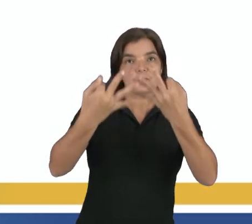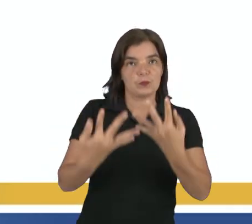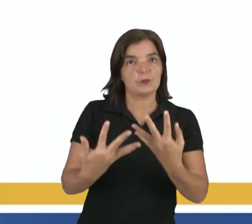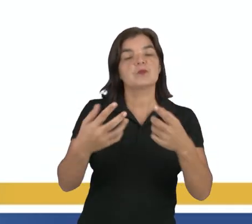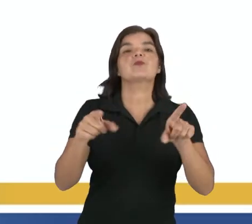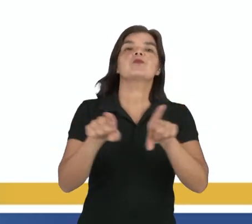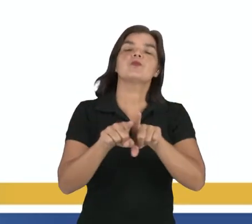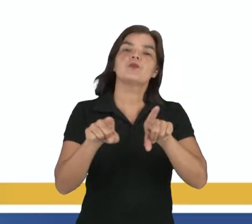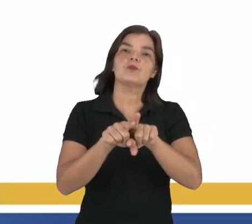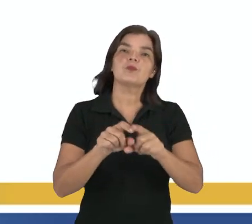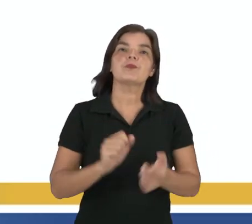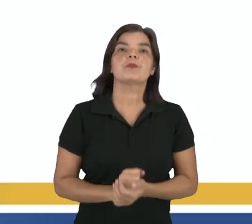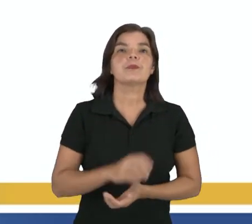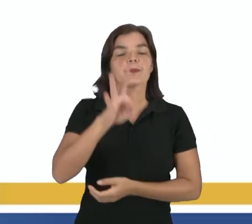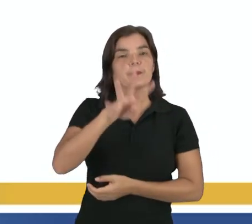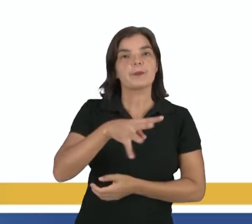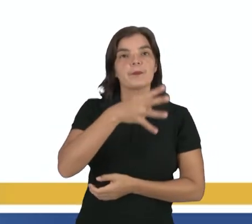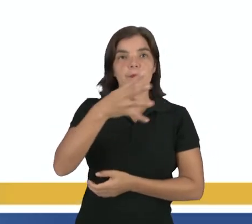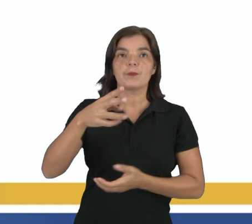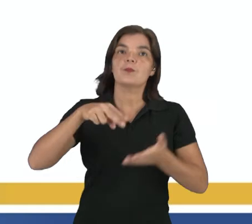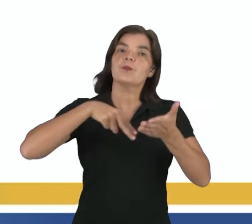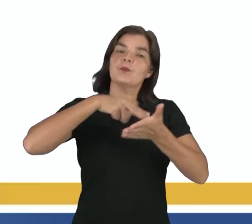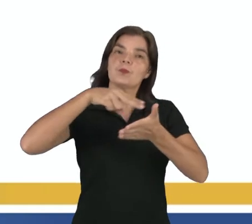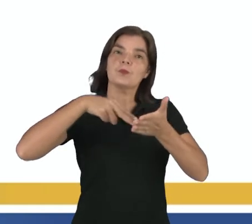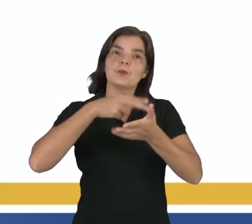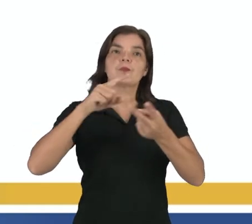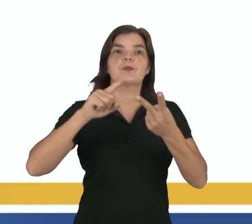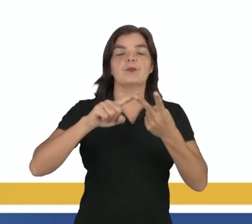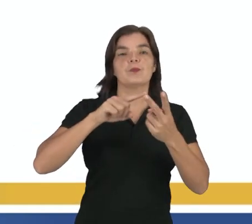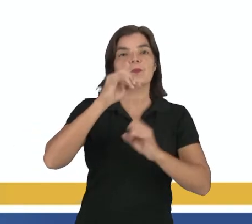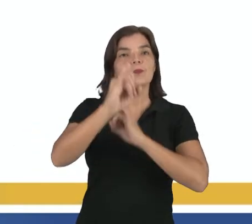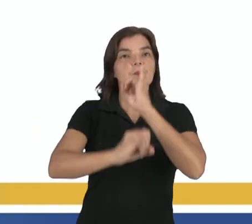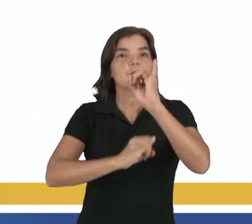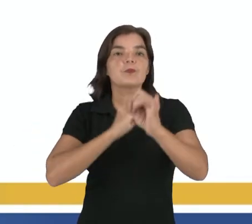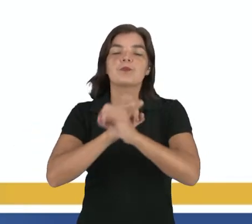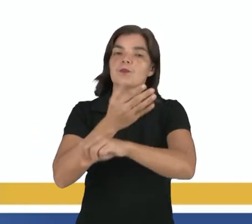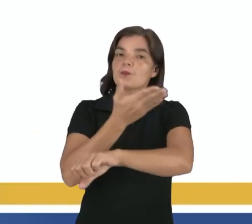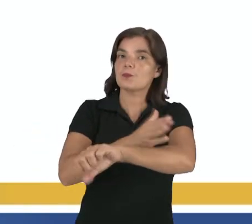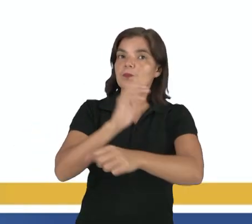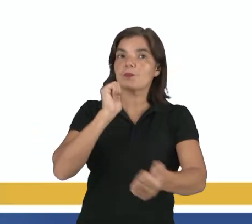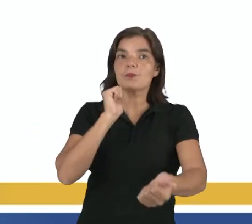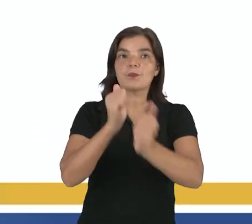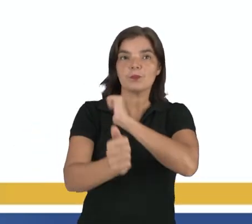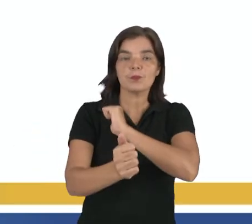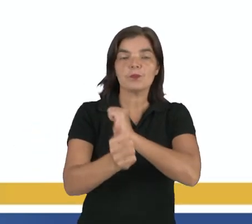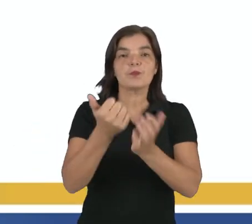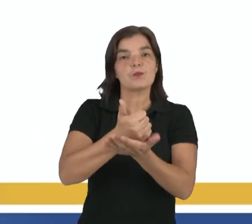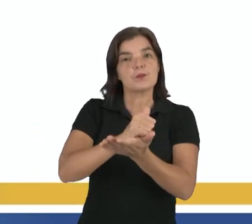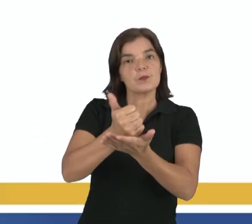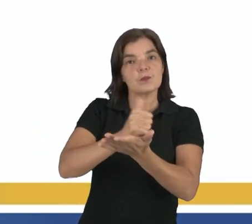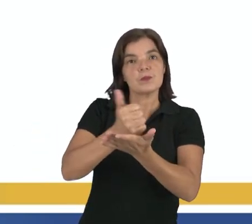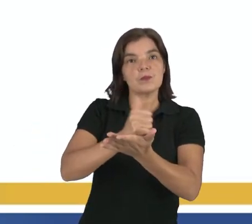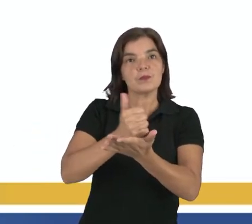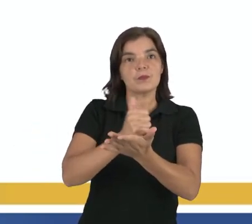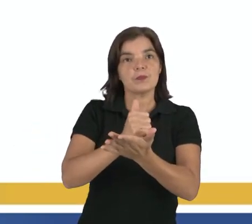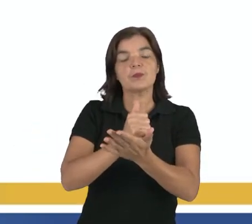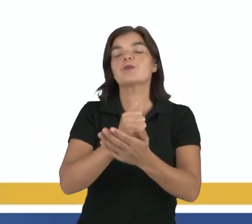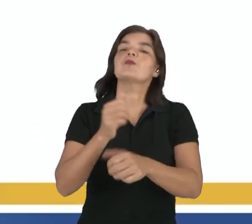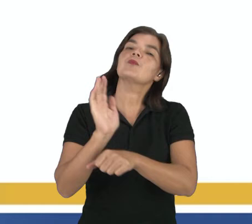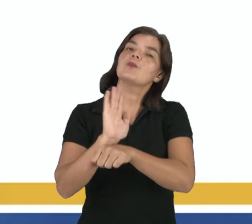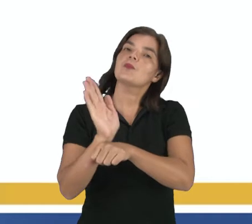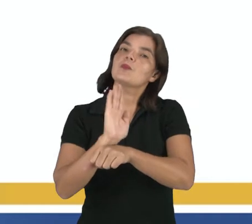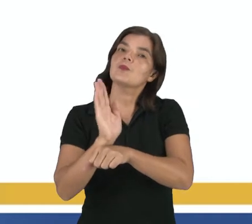na tabela. E aí nós temos o dançar, a navegar na internet, prática esportiva, jogar videogame e ir ao